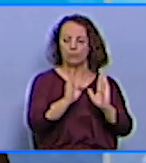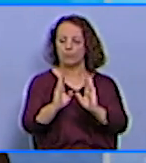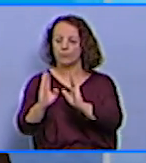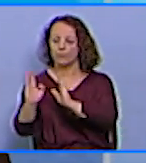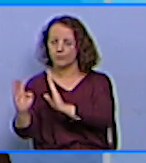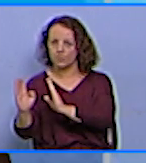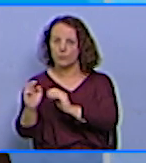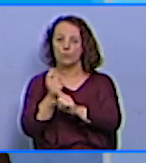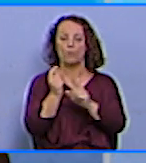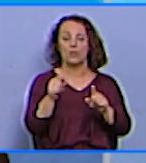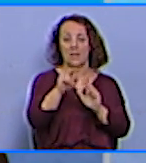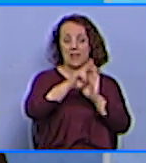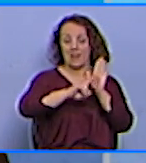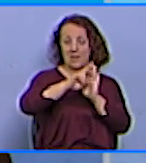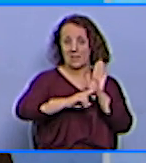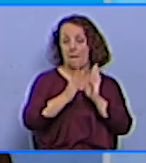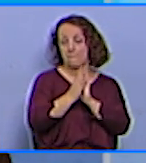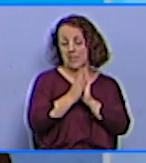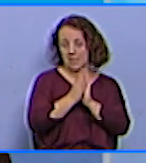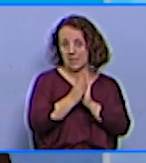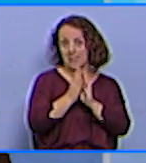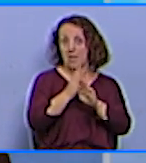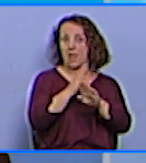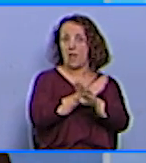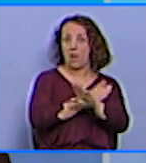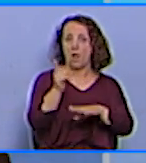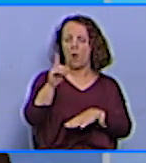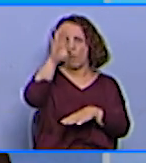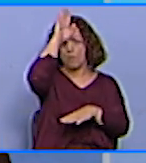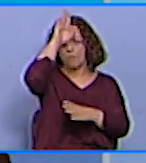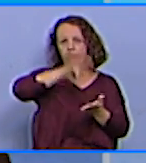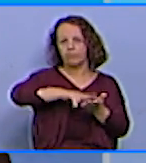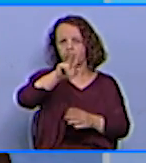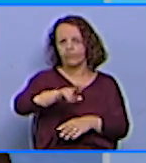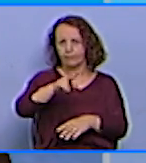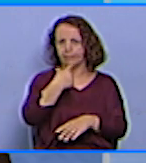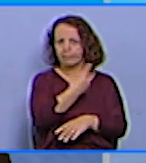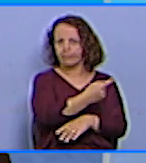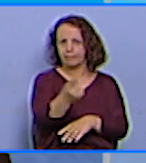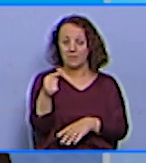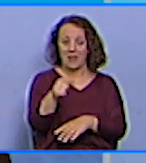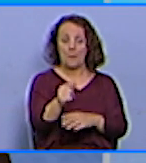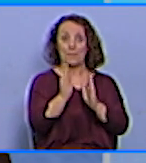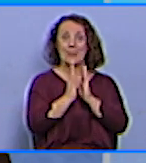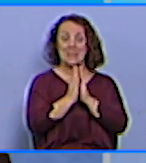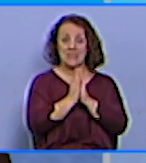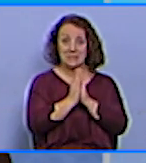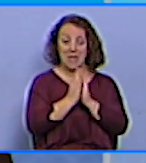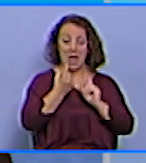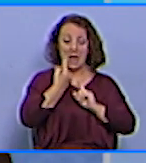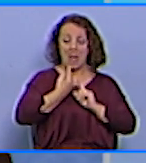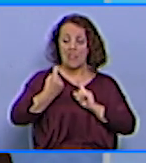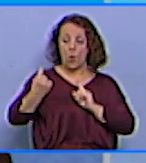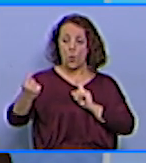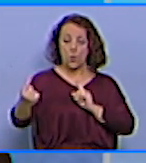com uma das regras da liturgia, que já vem no Concílio Vaticano II, é na liturgia todos e cada um faça tudo